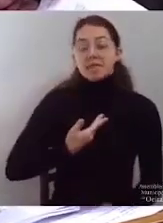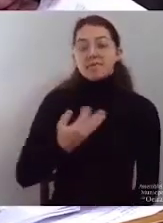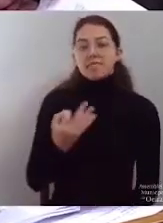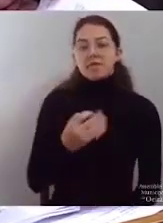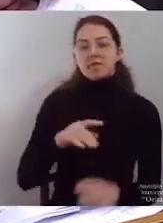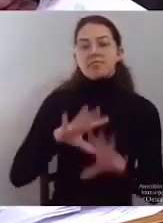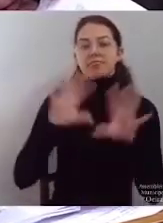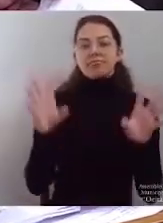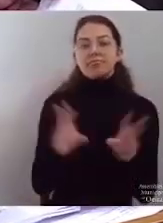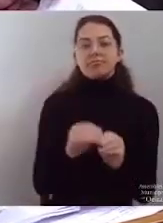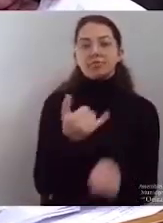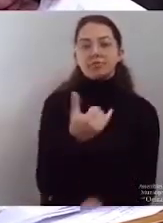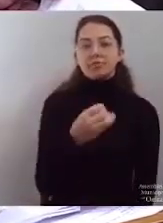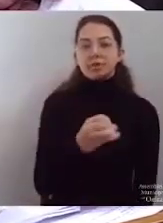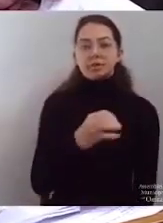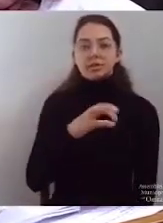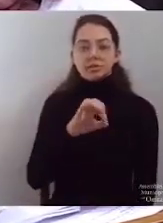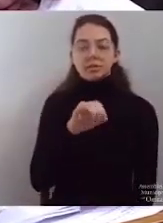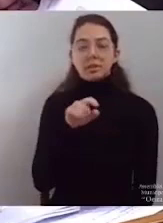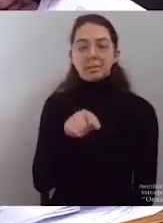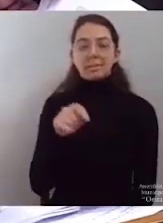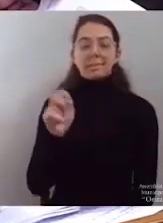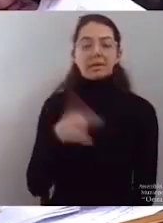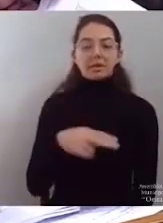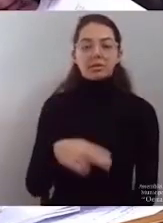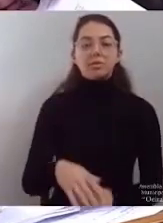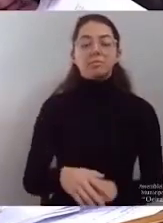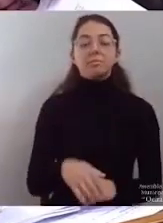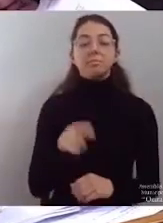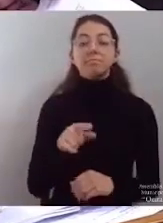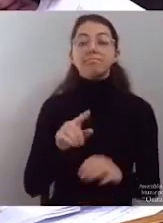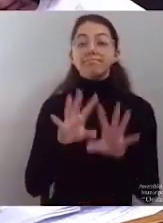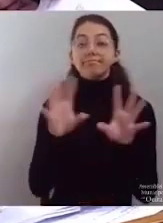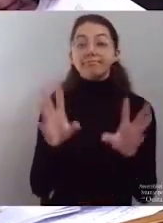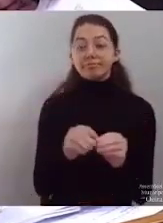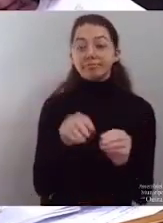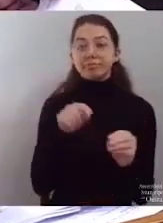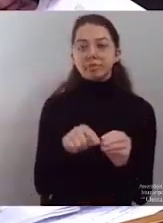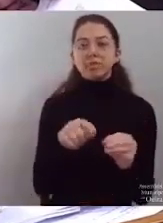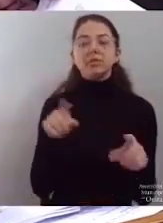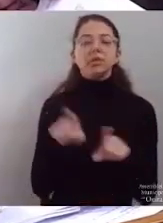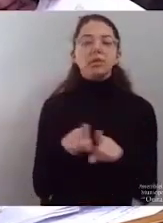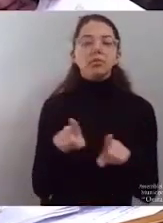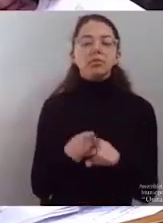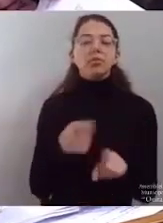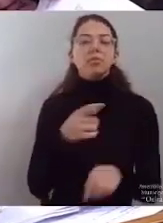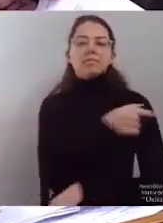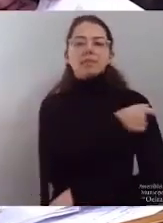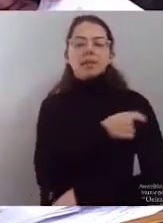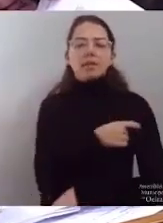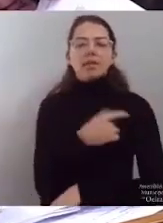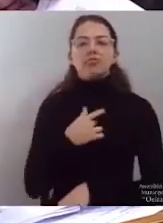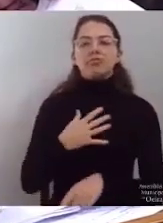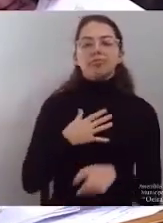208 mil euros, valor que quase na sua totalidade se reporta a entidades que não regularizam os